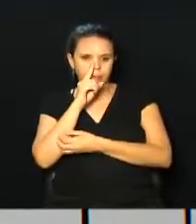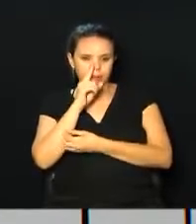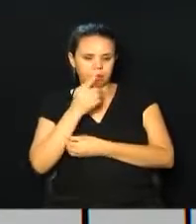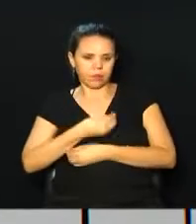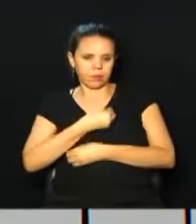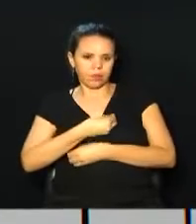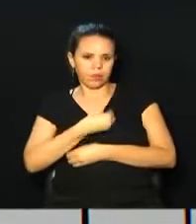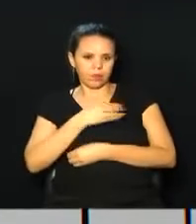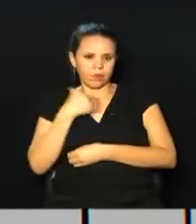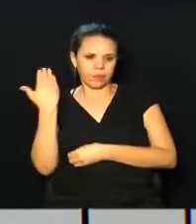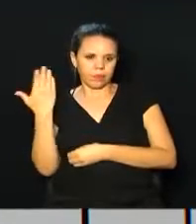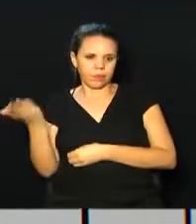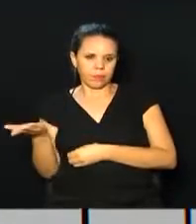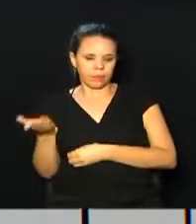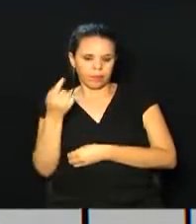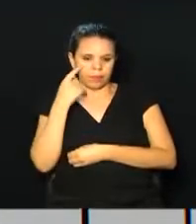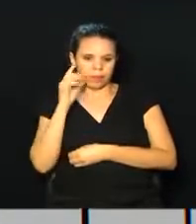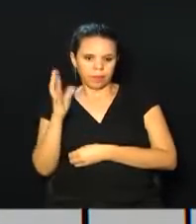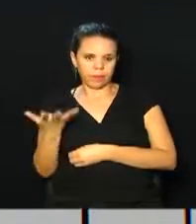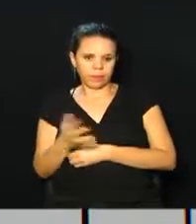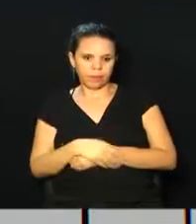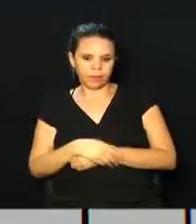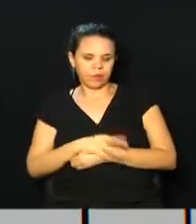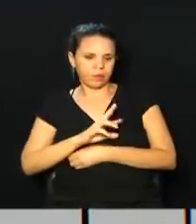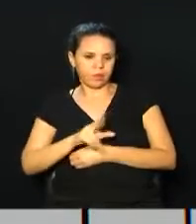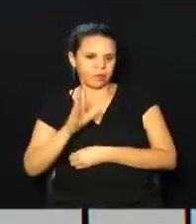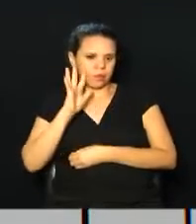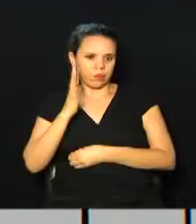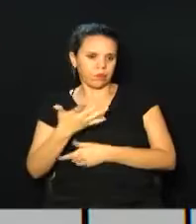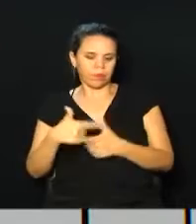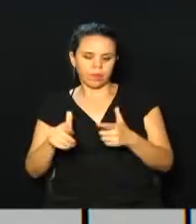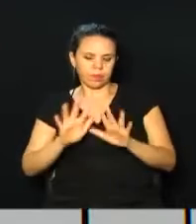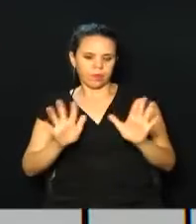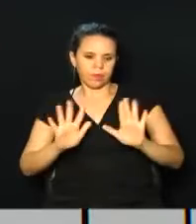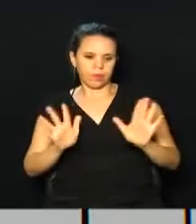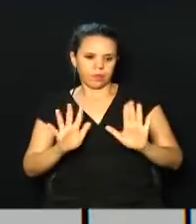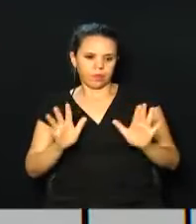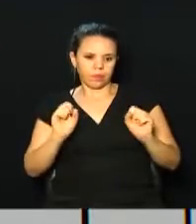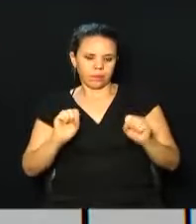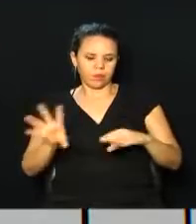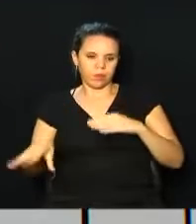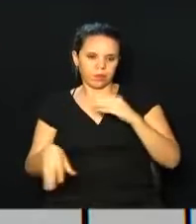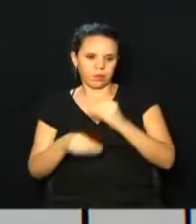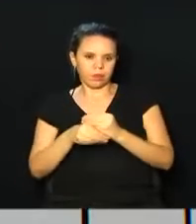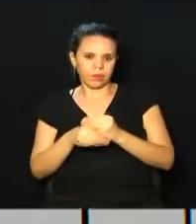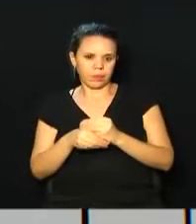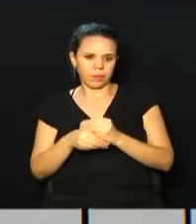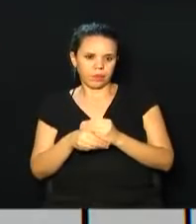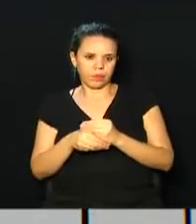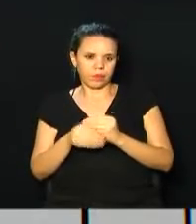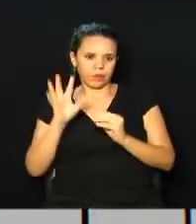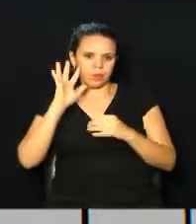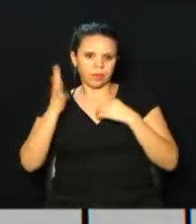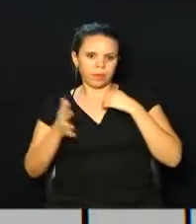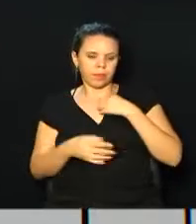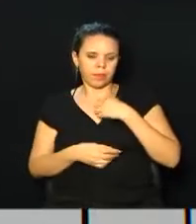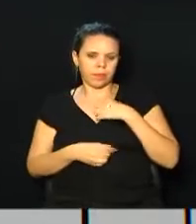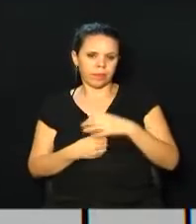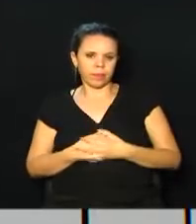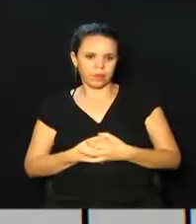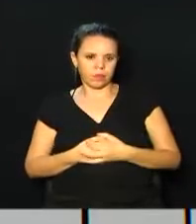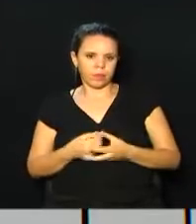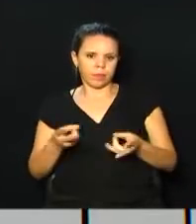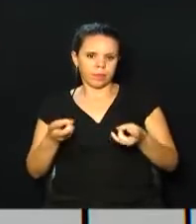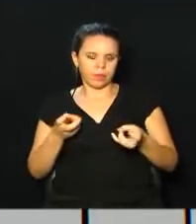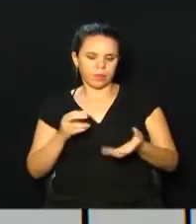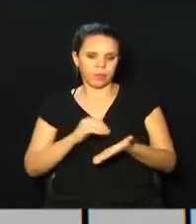vida, mortes, como a gente ocorreu. Não é a solução do problema, mas ela pode complementar a solução. Eu vejo